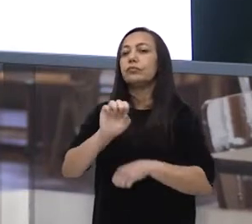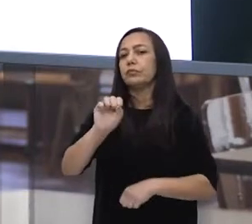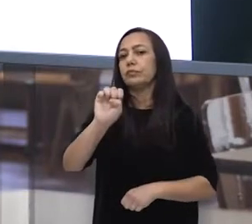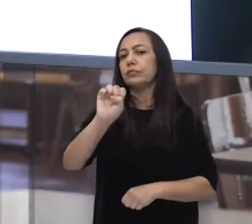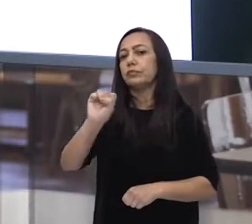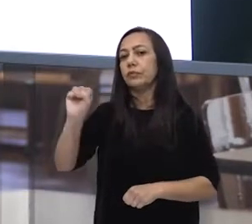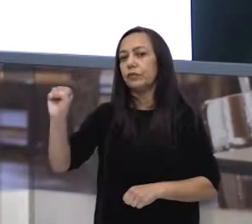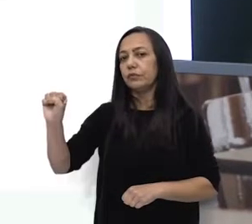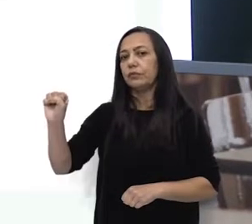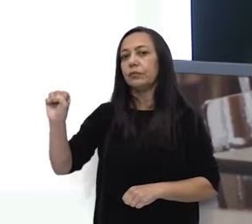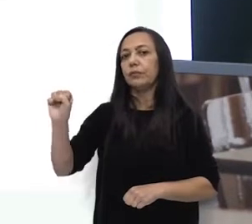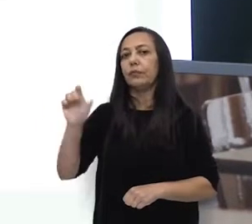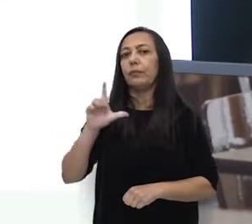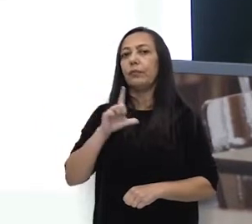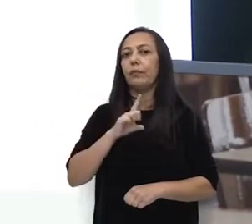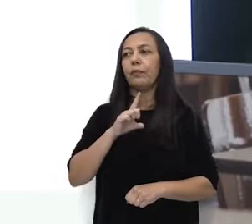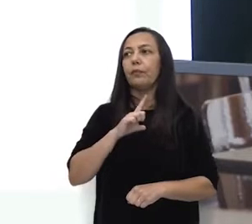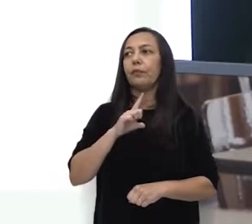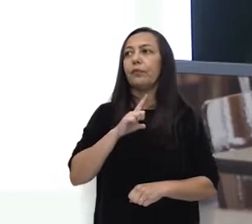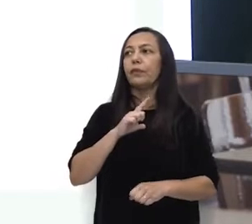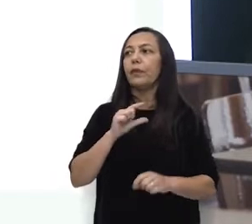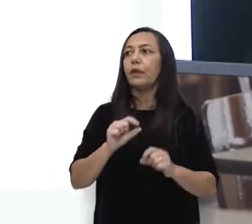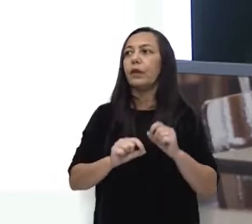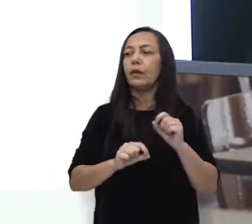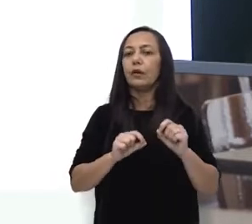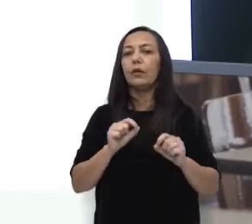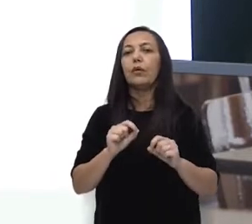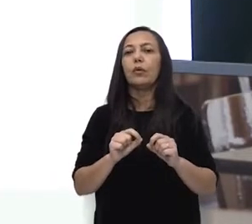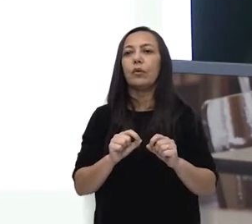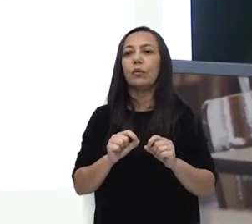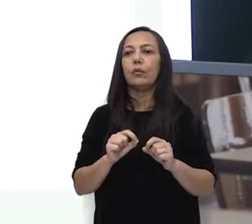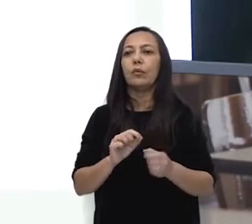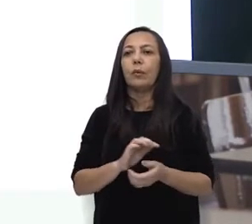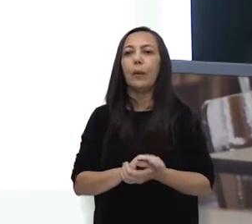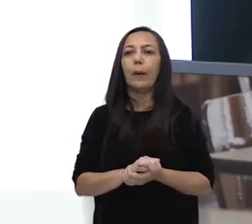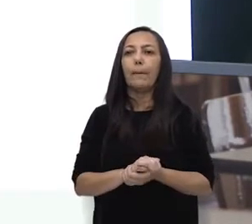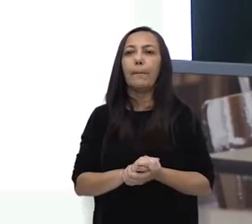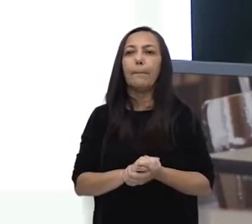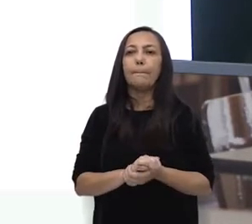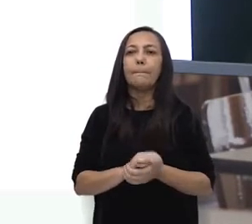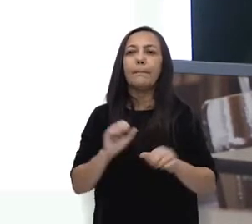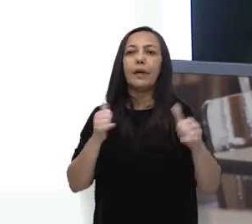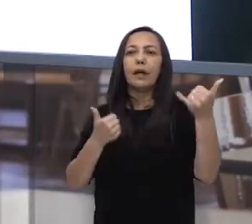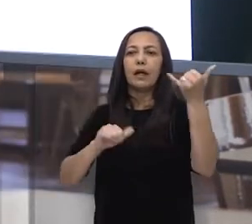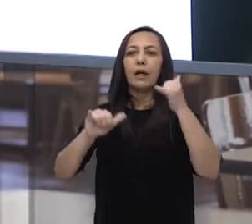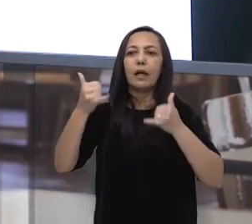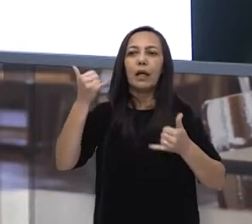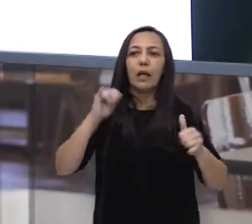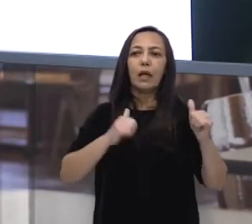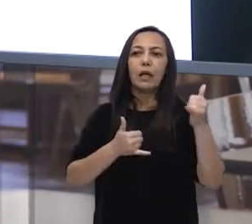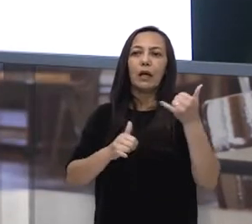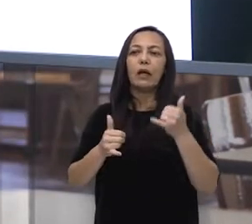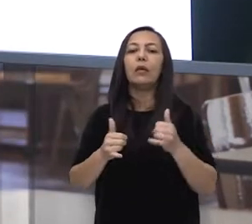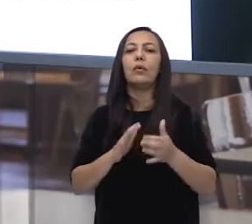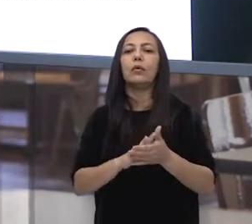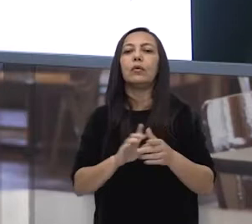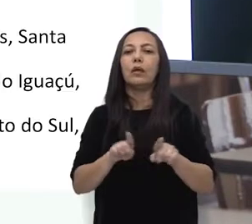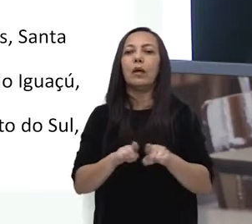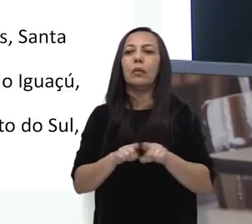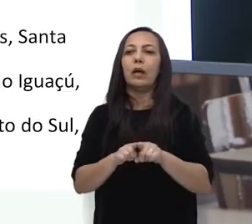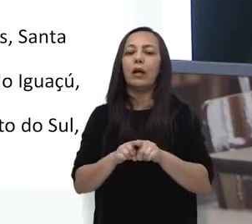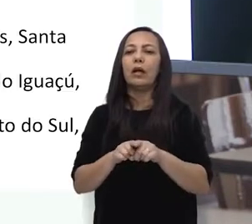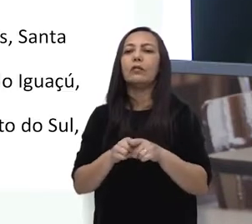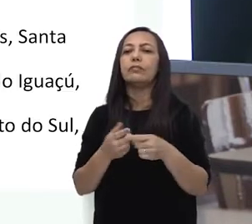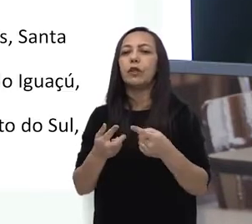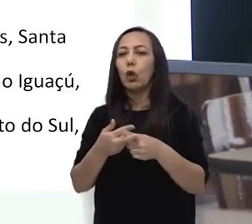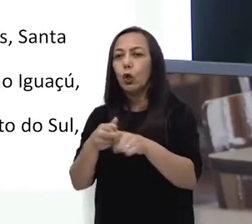que existem os maiores polos e os setores que se destacam são o químico, o metalúrgico e o mecânico. Nós